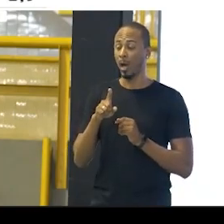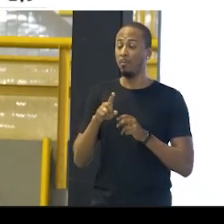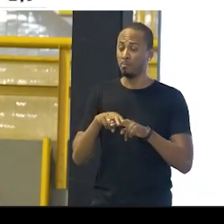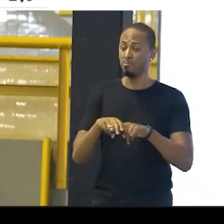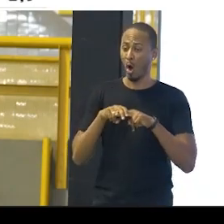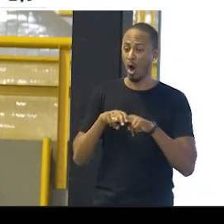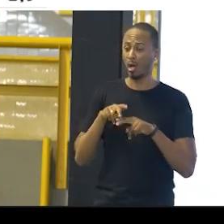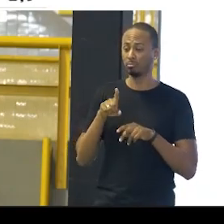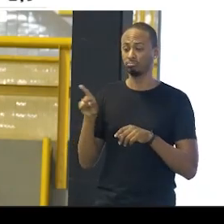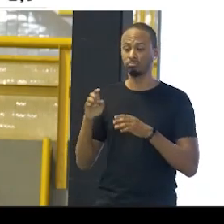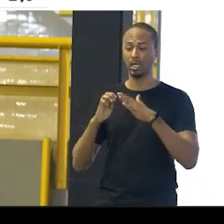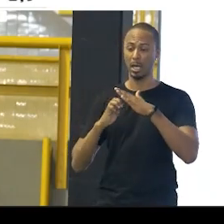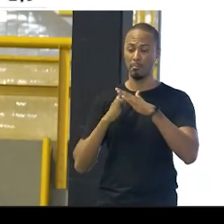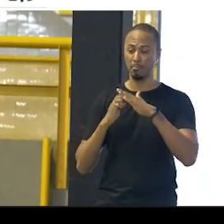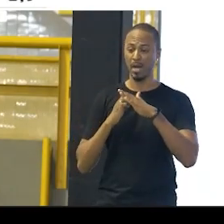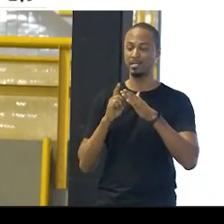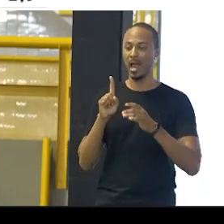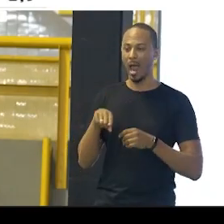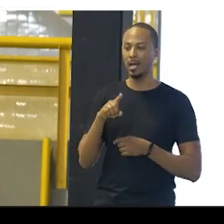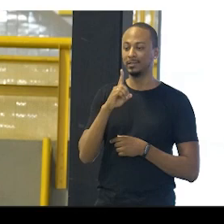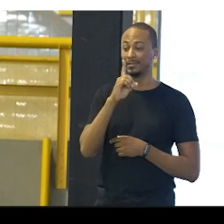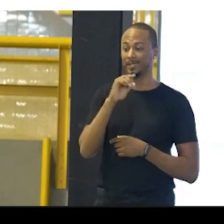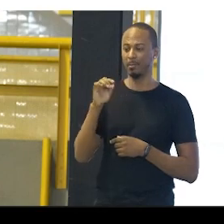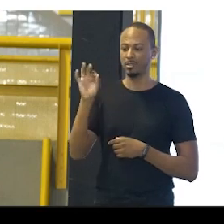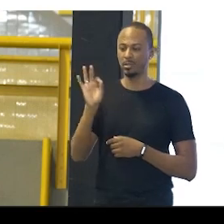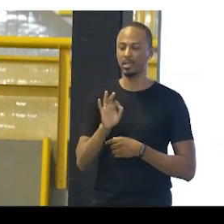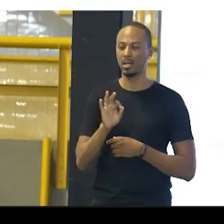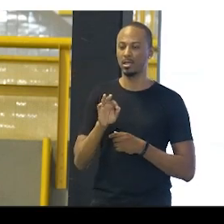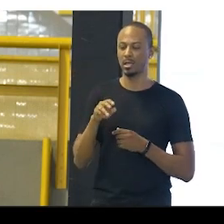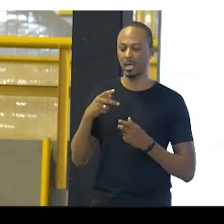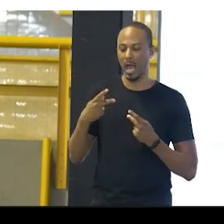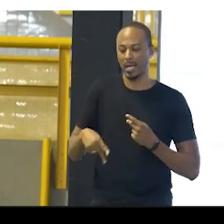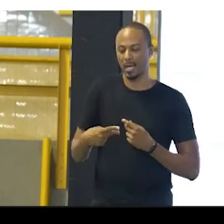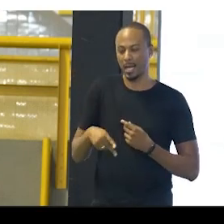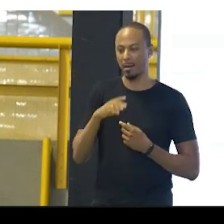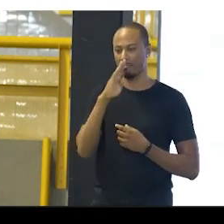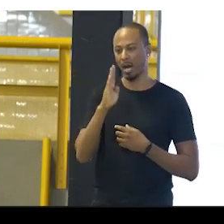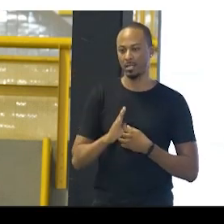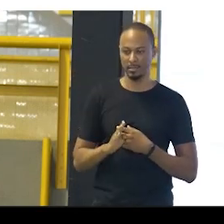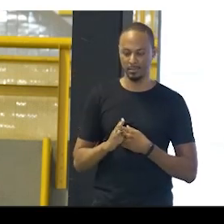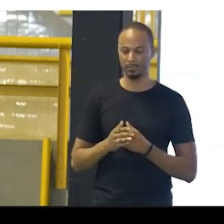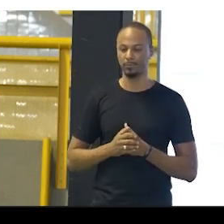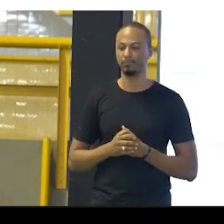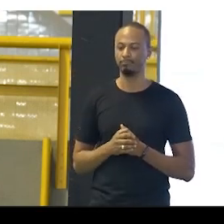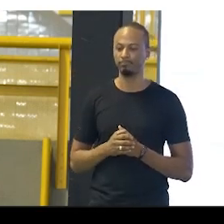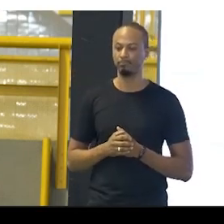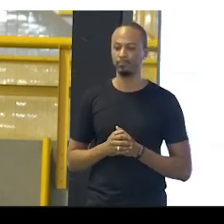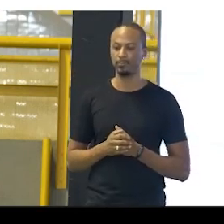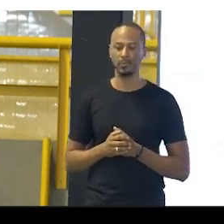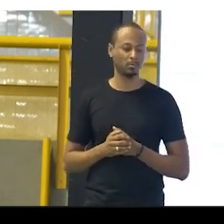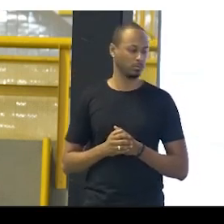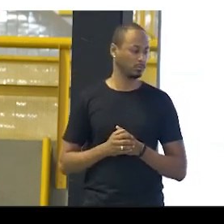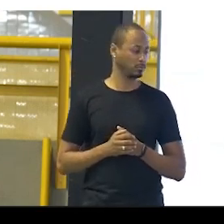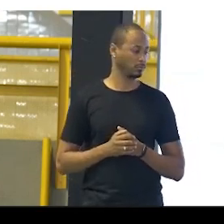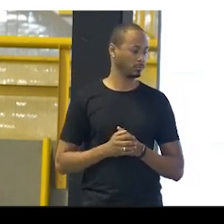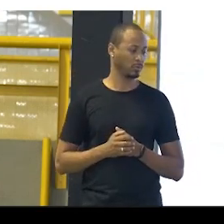que é 100% nacional. Ok? Criação da OPEP. A OPEP foi criada